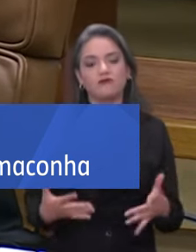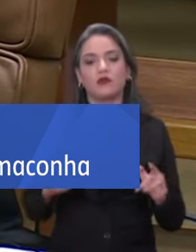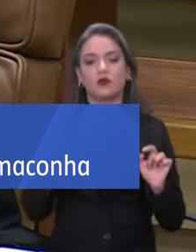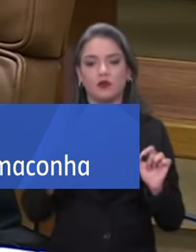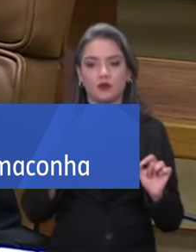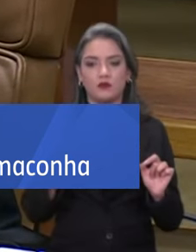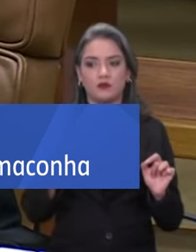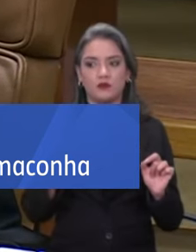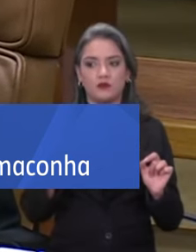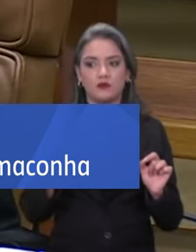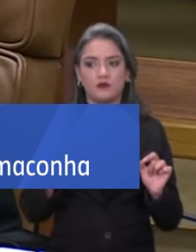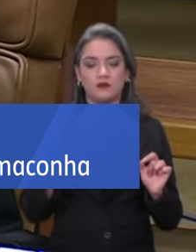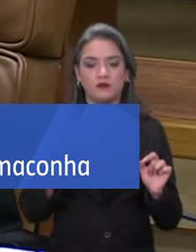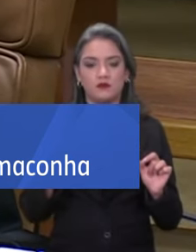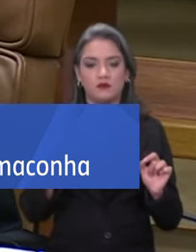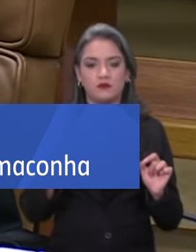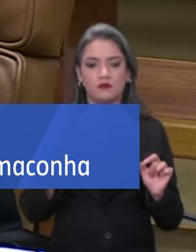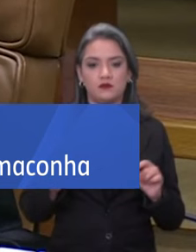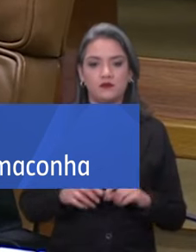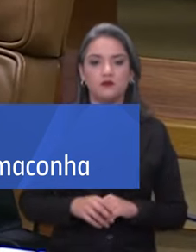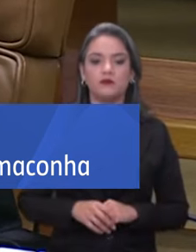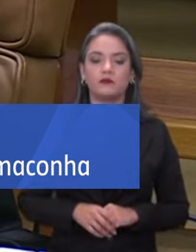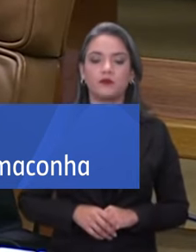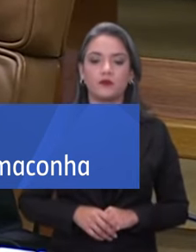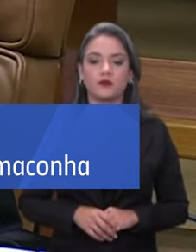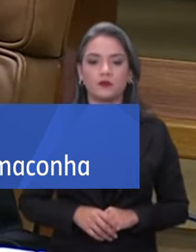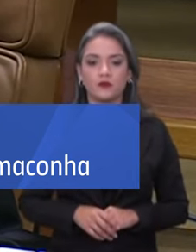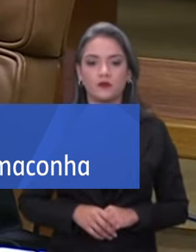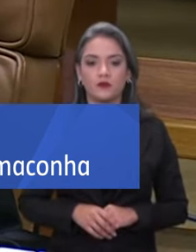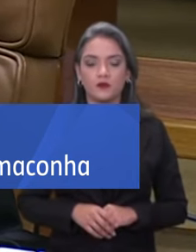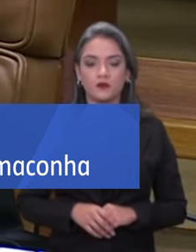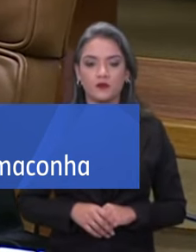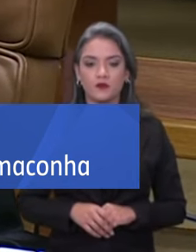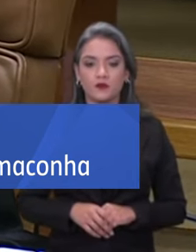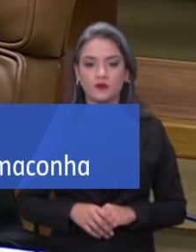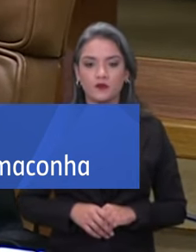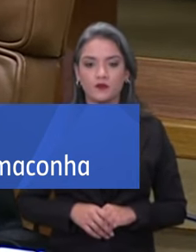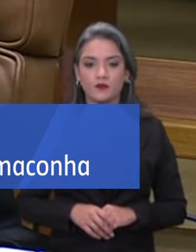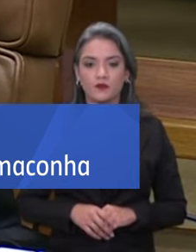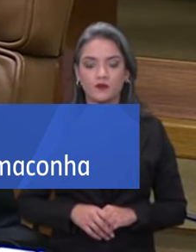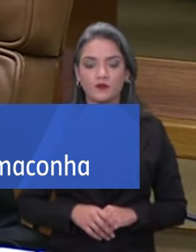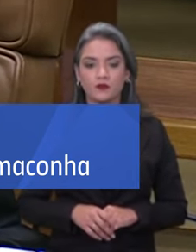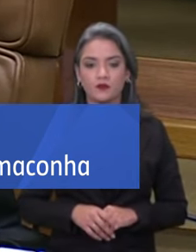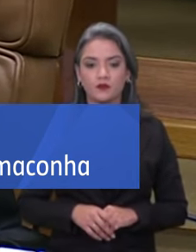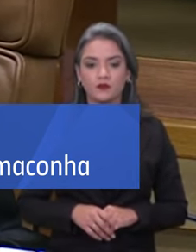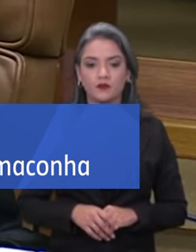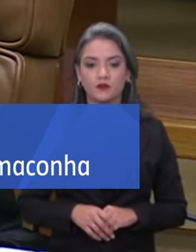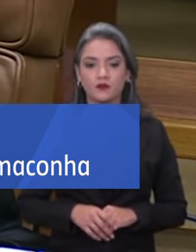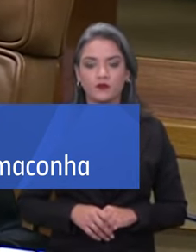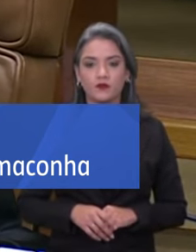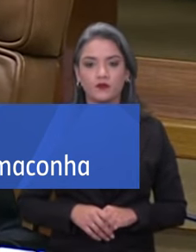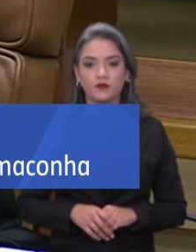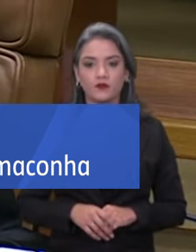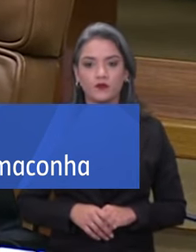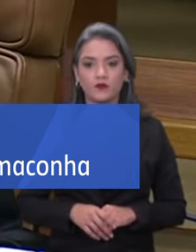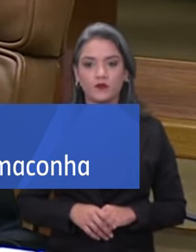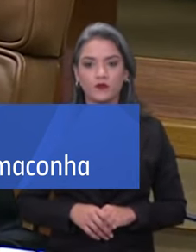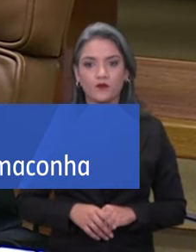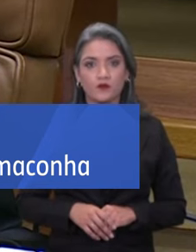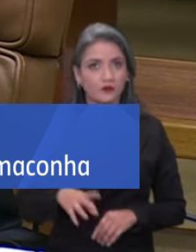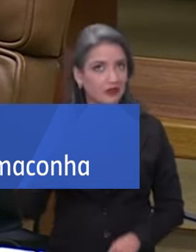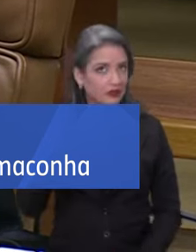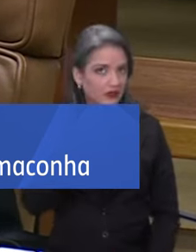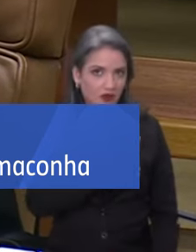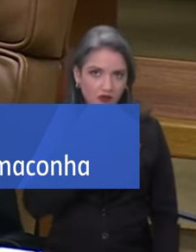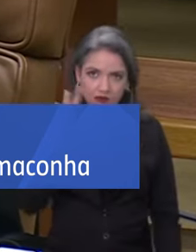essa proclamação aqui, essa advertência, melhor dizendo. Não resolve por